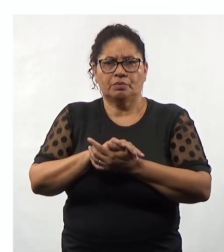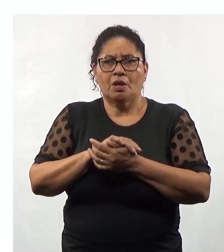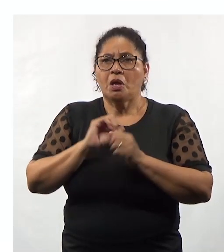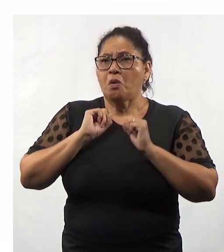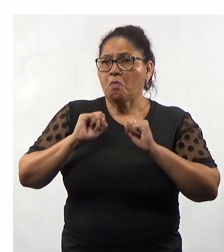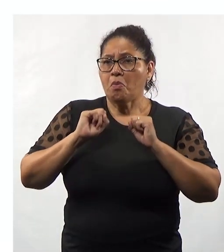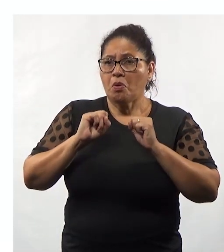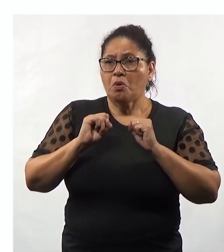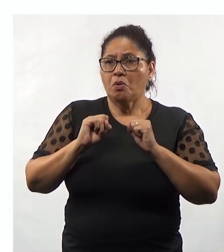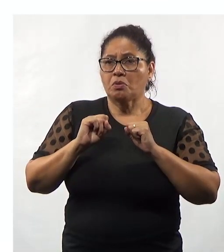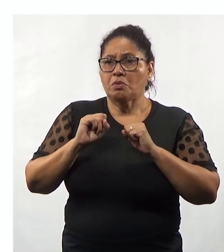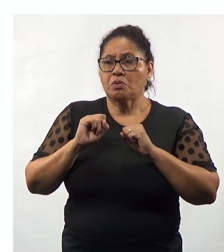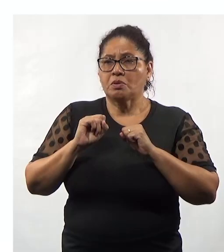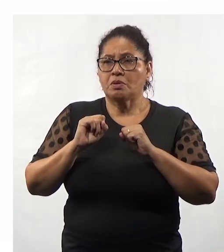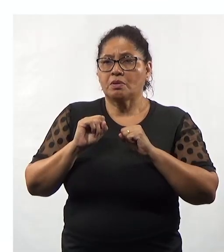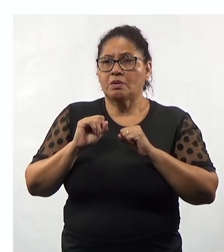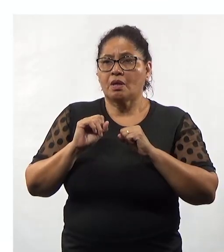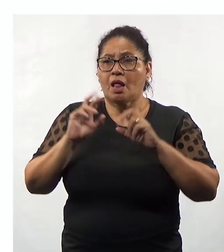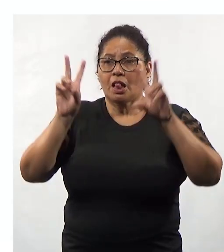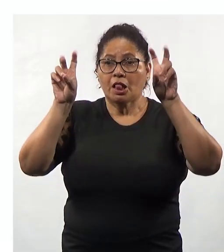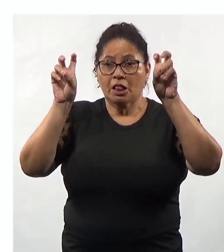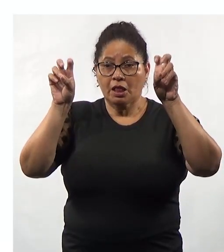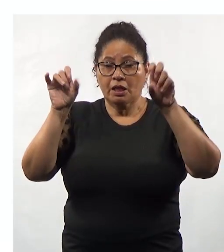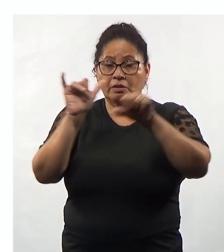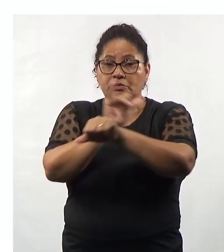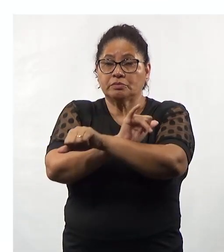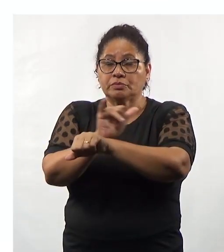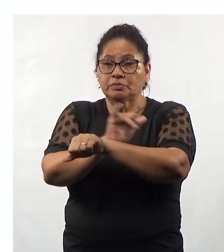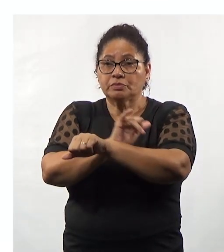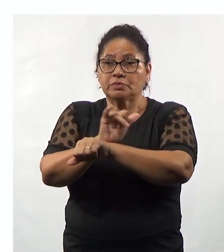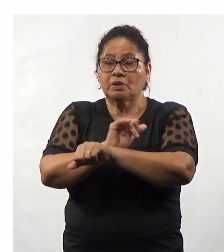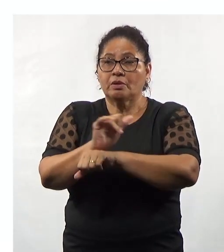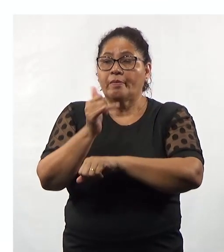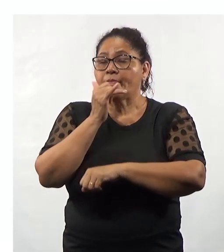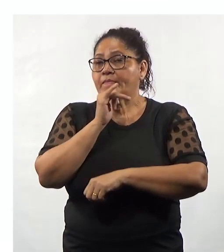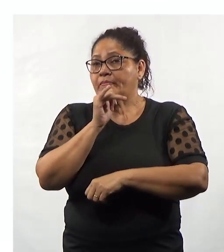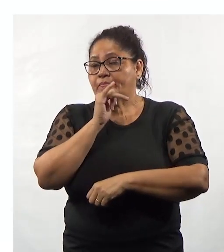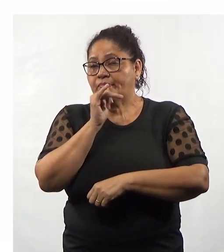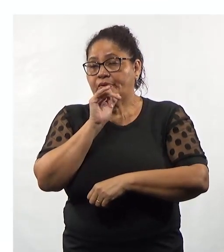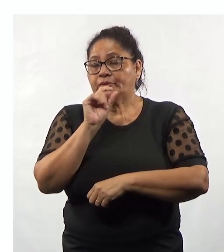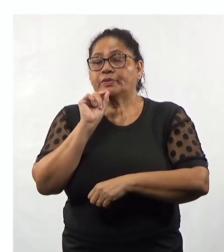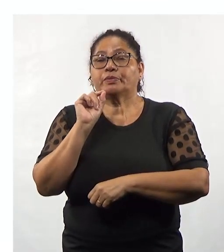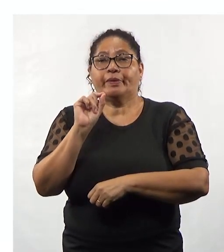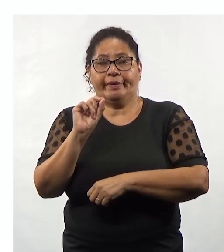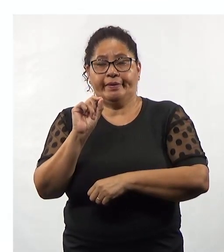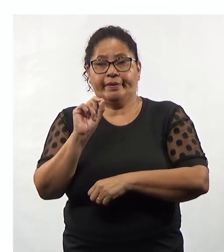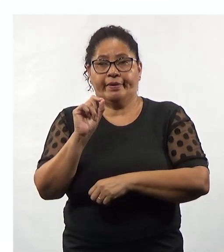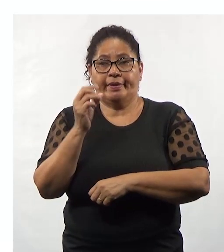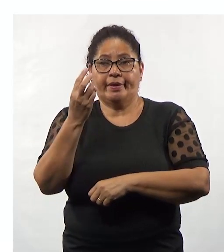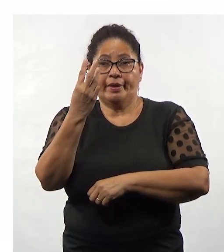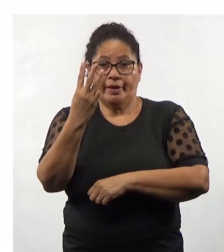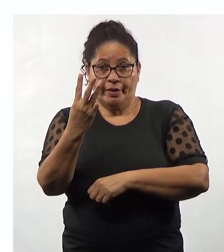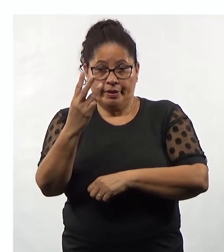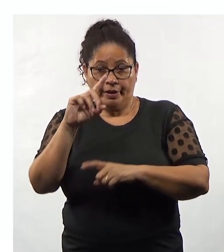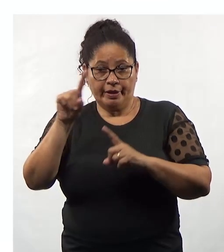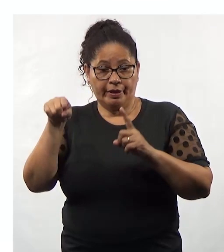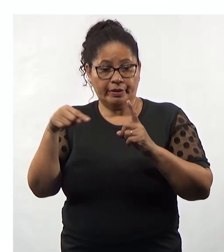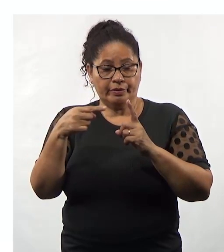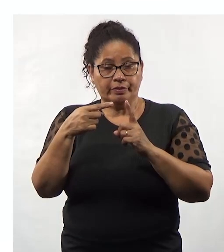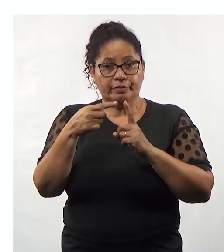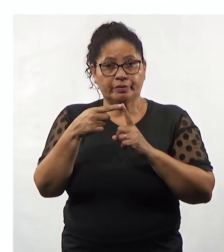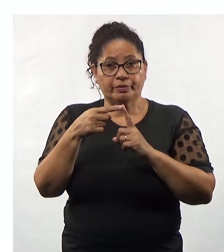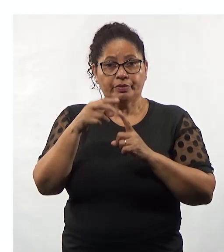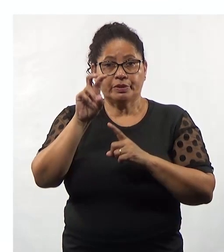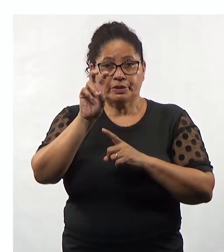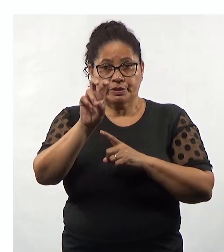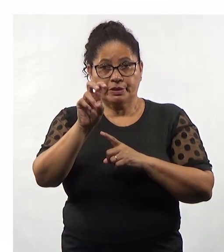que podem ser chamados de temas estratégicos. Quando eu tenho, por exemplo, 3 objetivos,